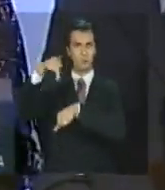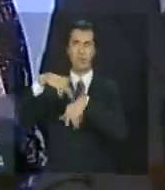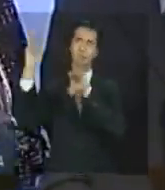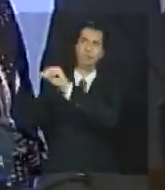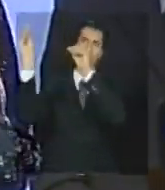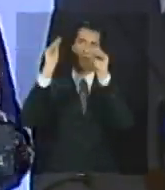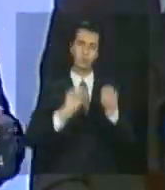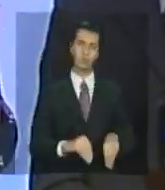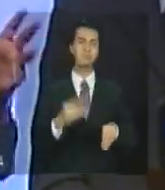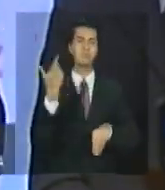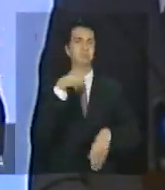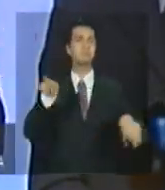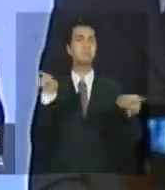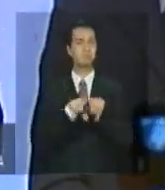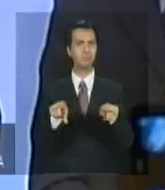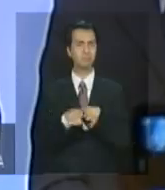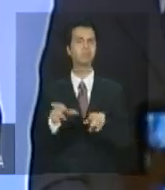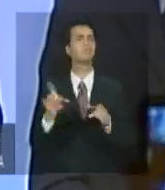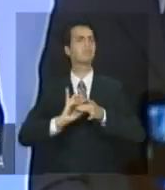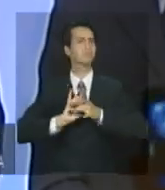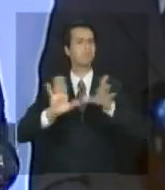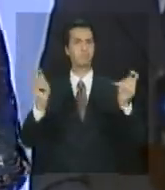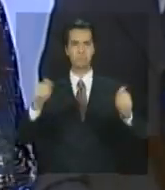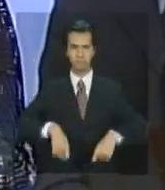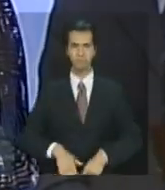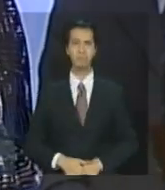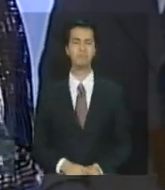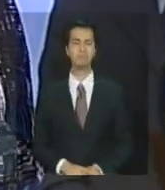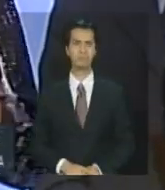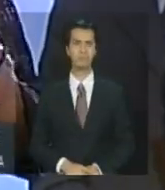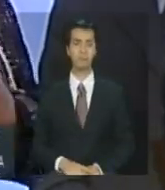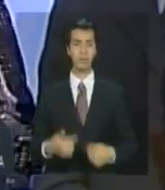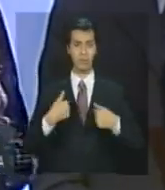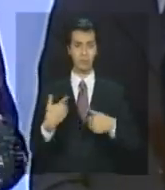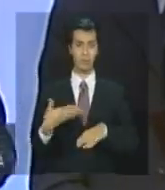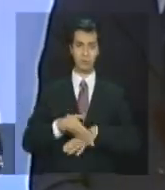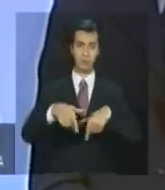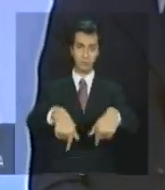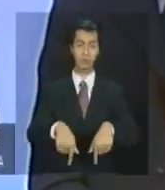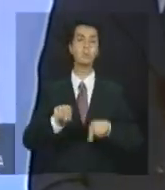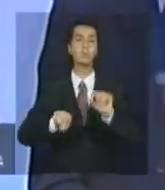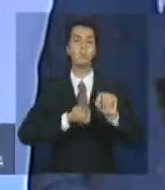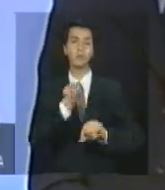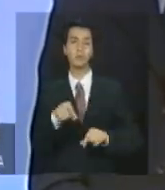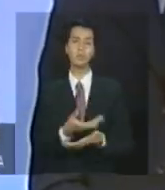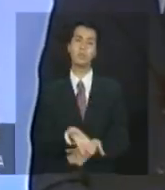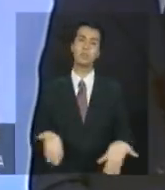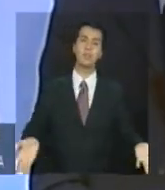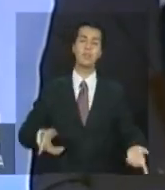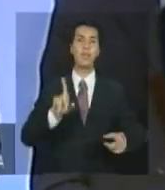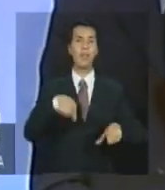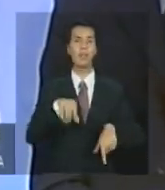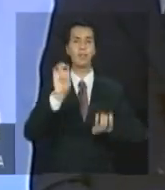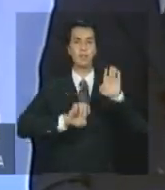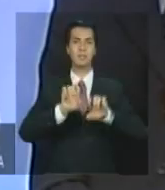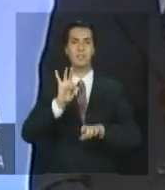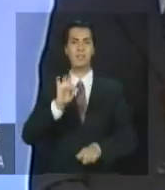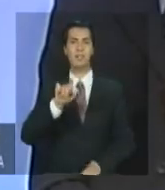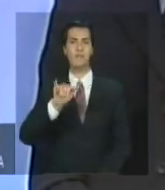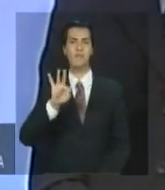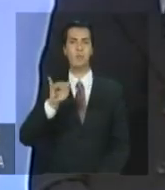de outros países e se naturalizaram brasileiras. E eu estou aqui numa cerimônia de uma delas, que é a